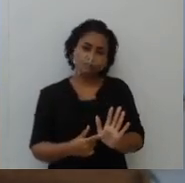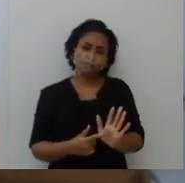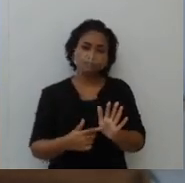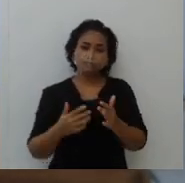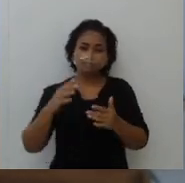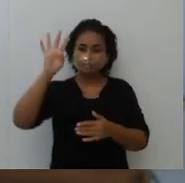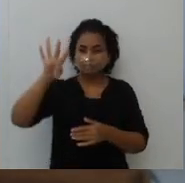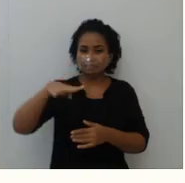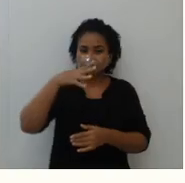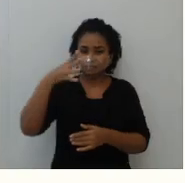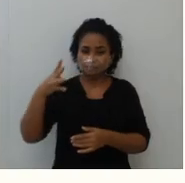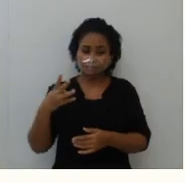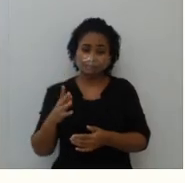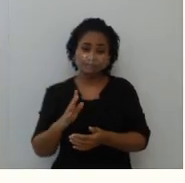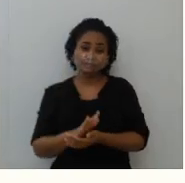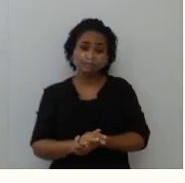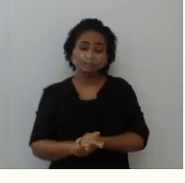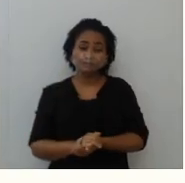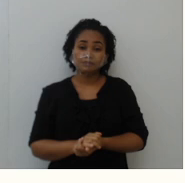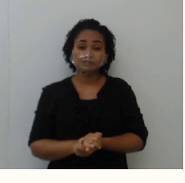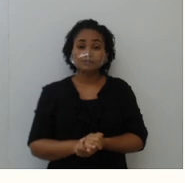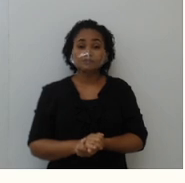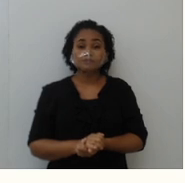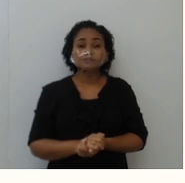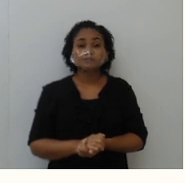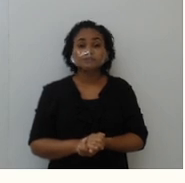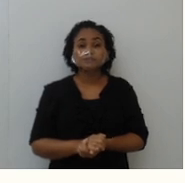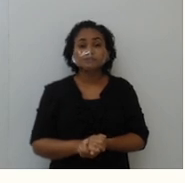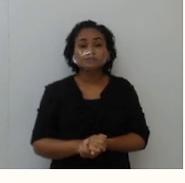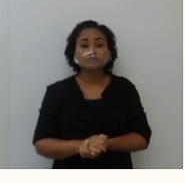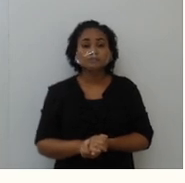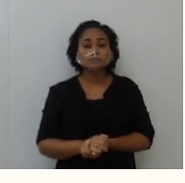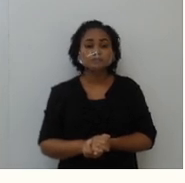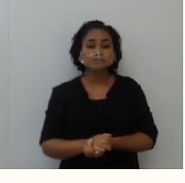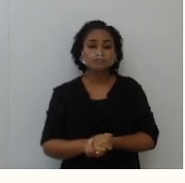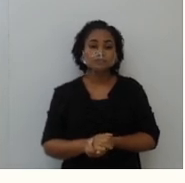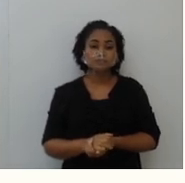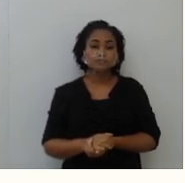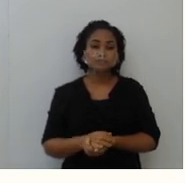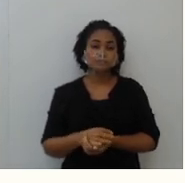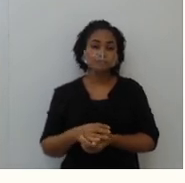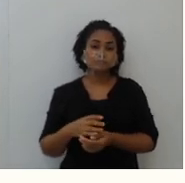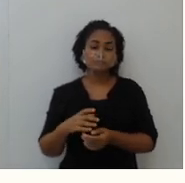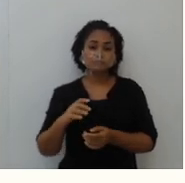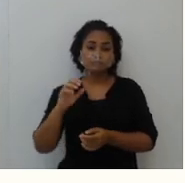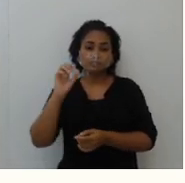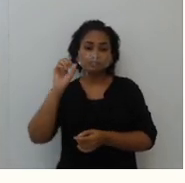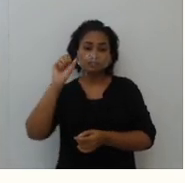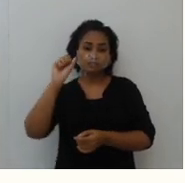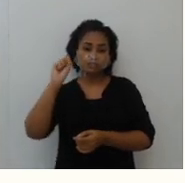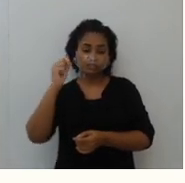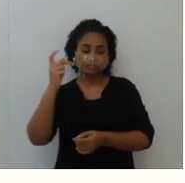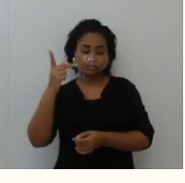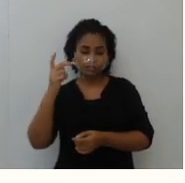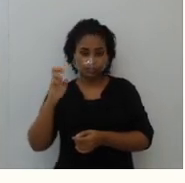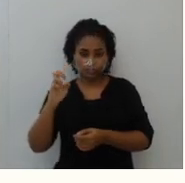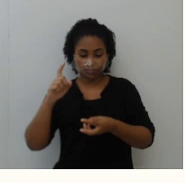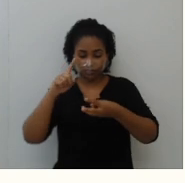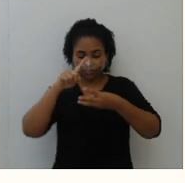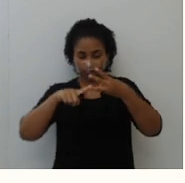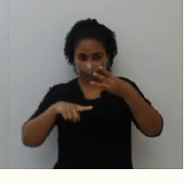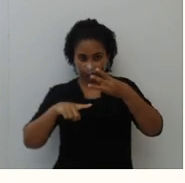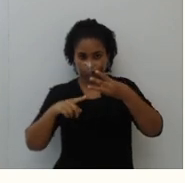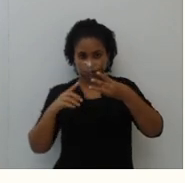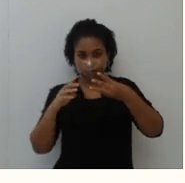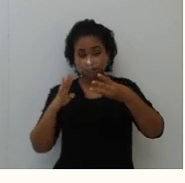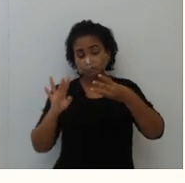tabelinha, tá? This chart works only for third person singular. He, she, it. Essa tabela só